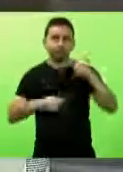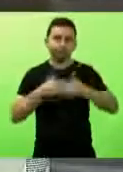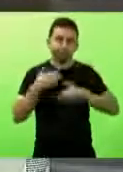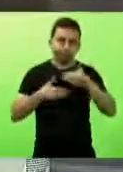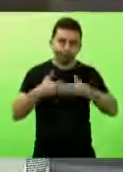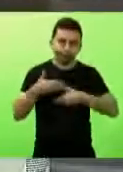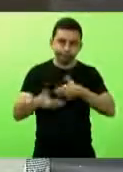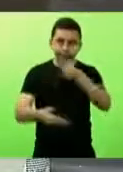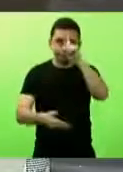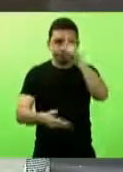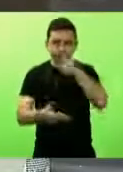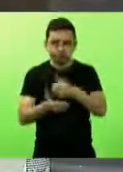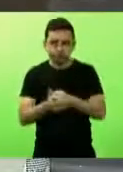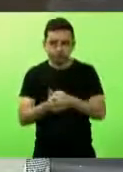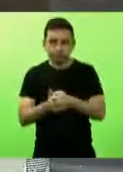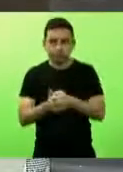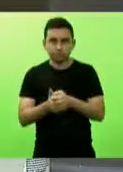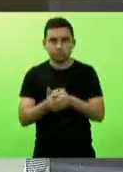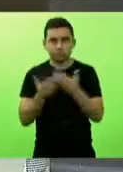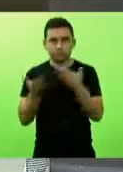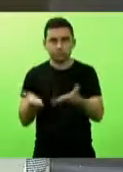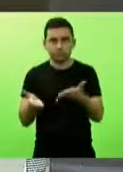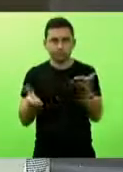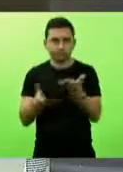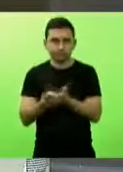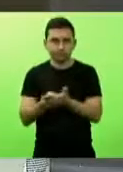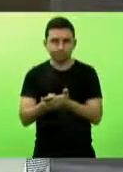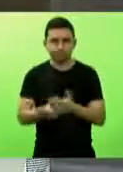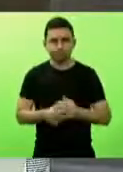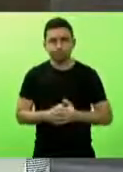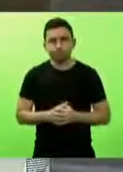prosseguimento, sobre a decisão do processo.